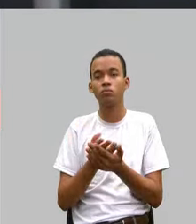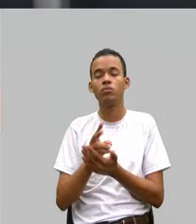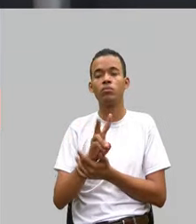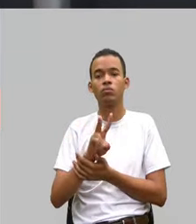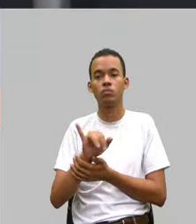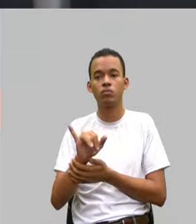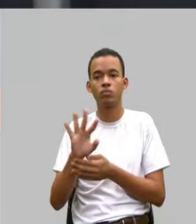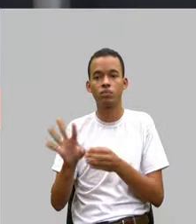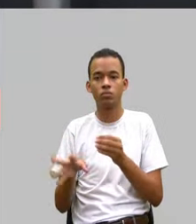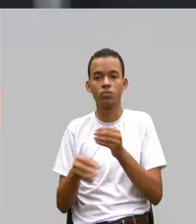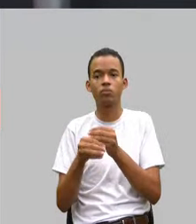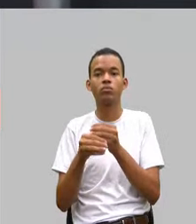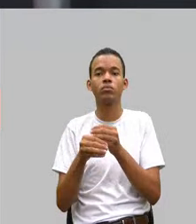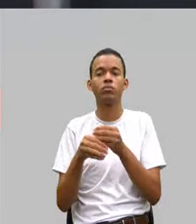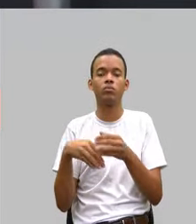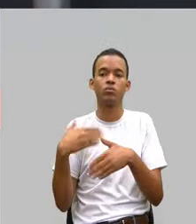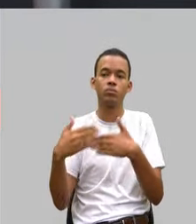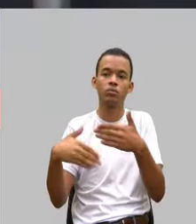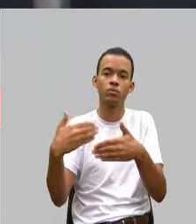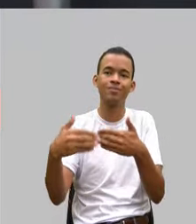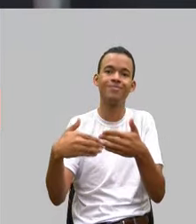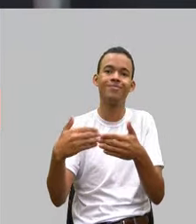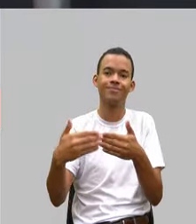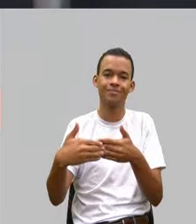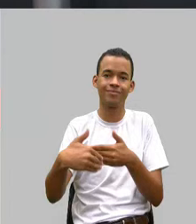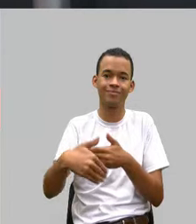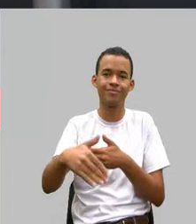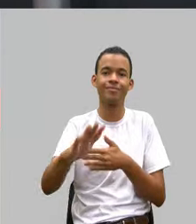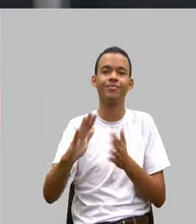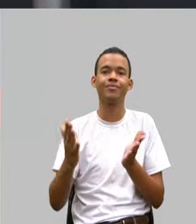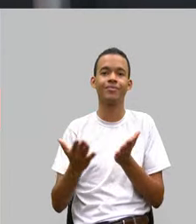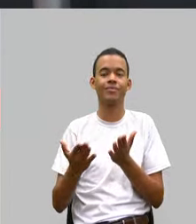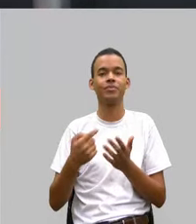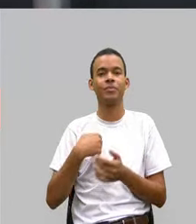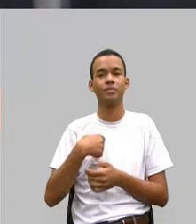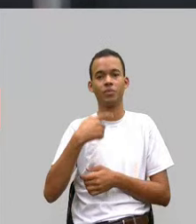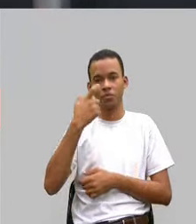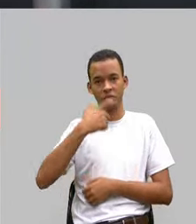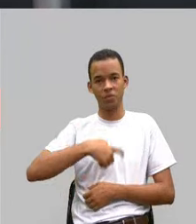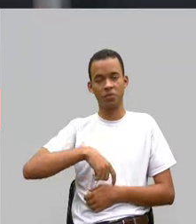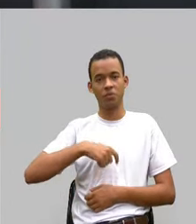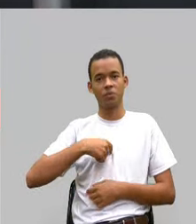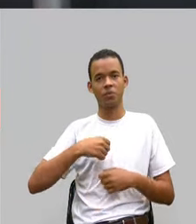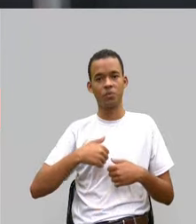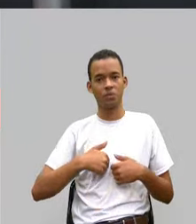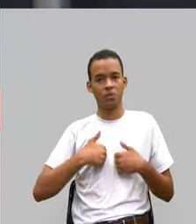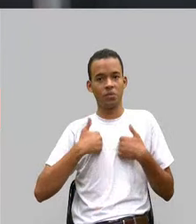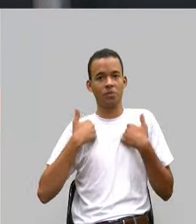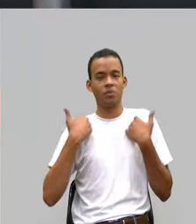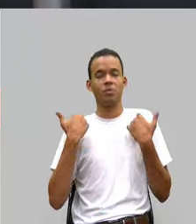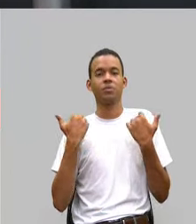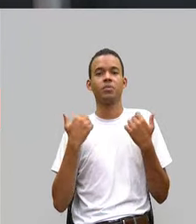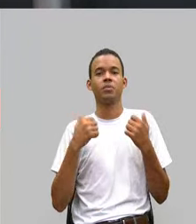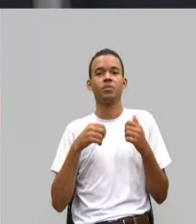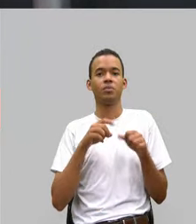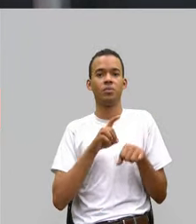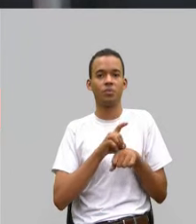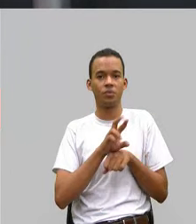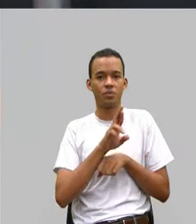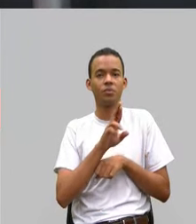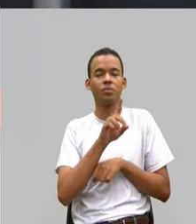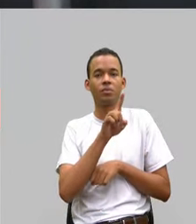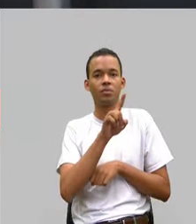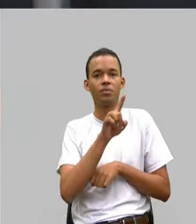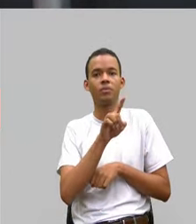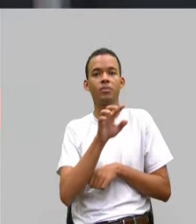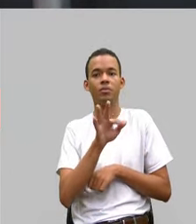aqui se inicia ademais esse que vos fala informa não sem orgulho o início de um processo de doutoramento na faf Fish